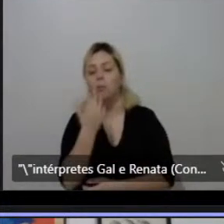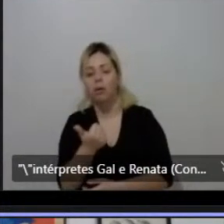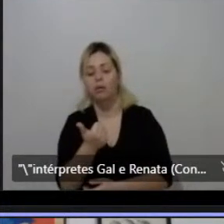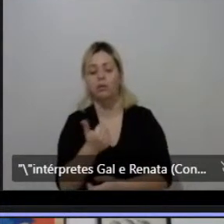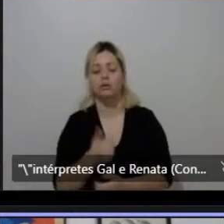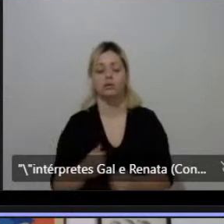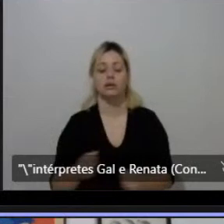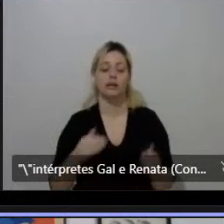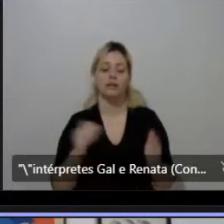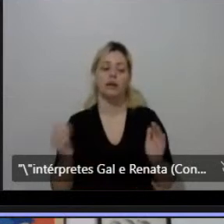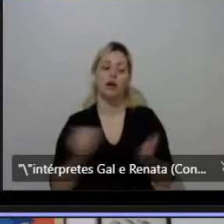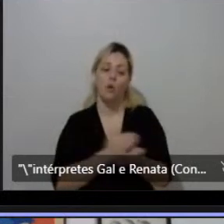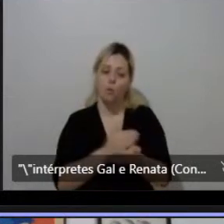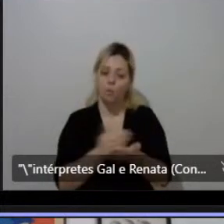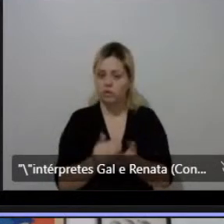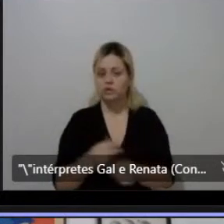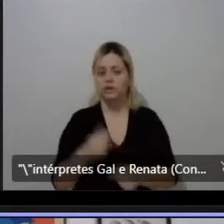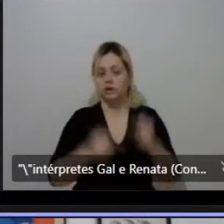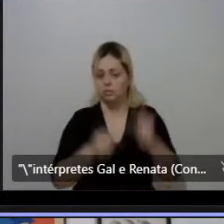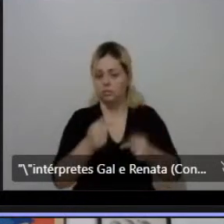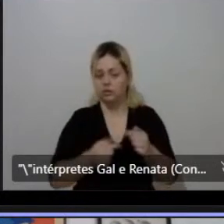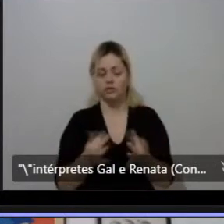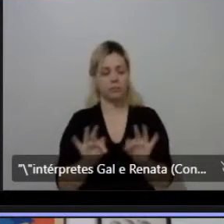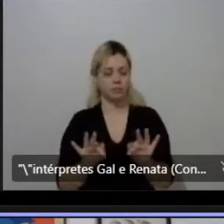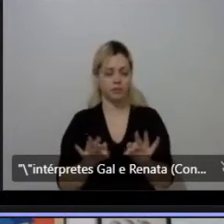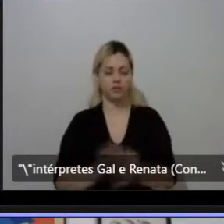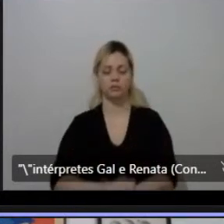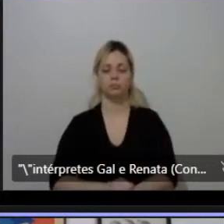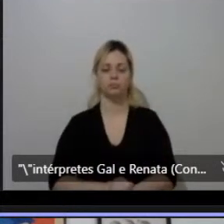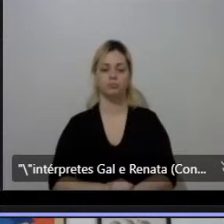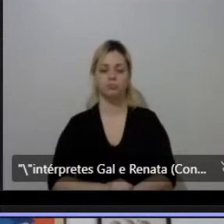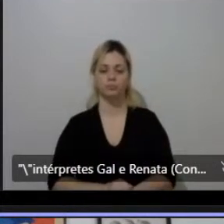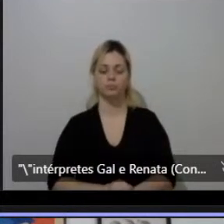dessas políticas. Enfim,